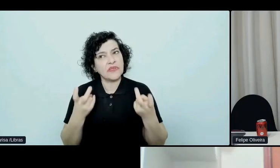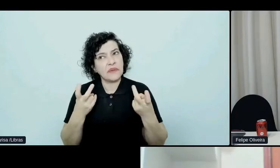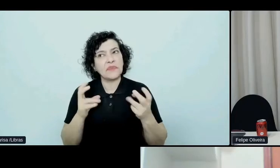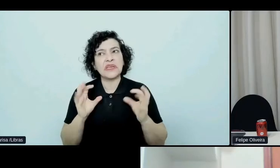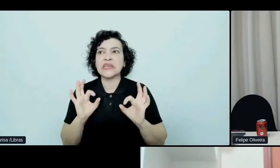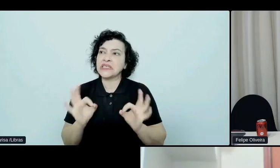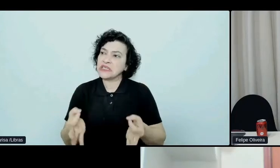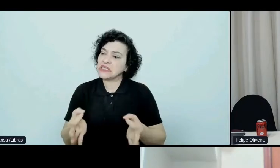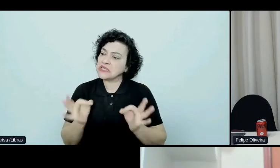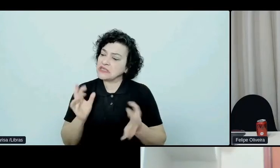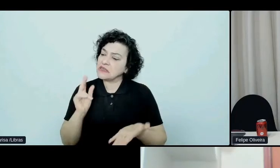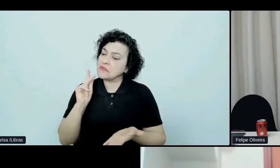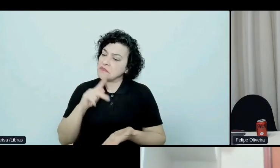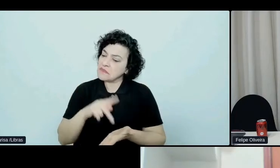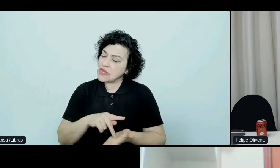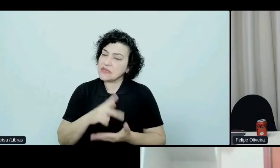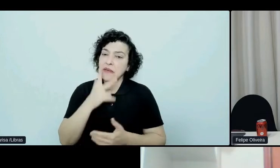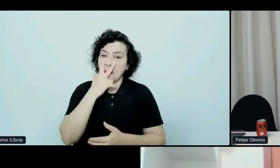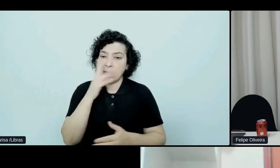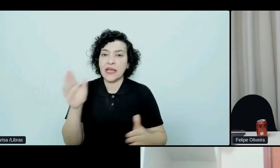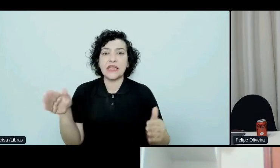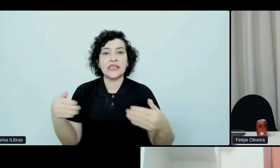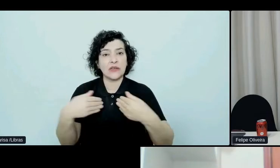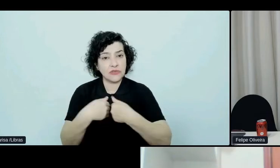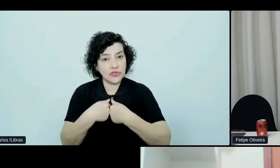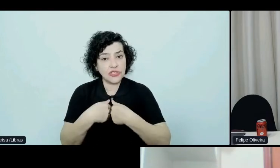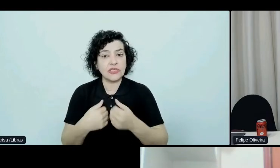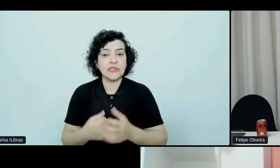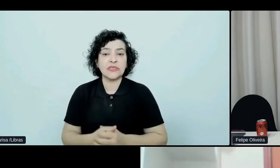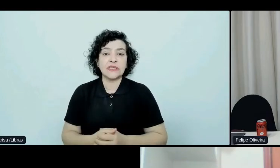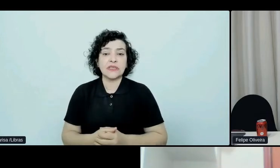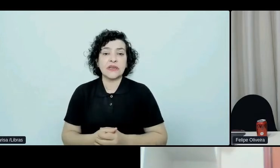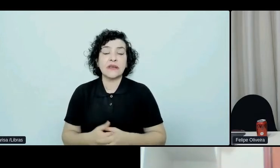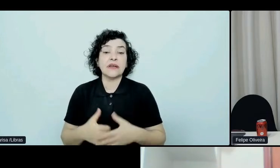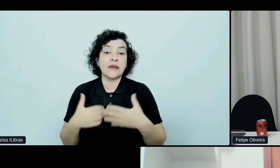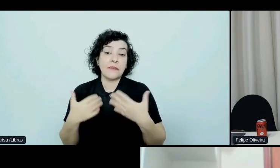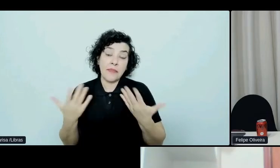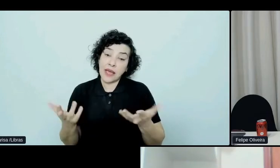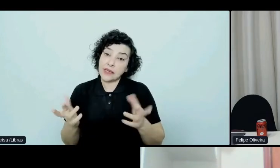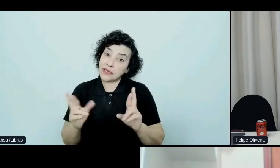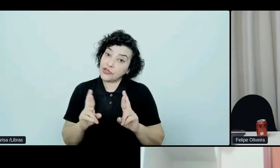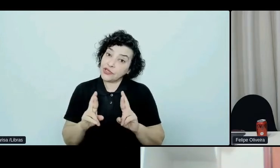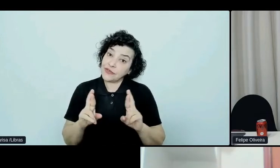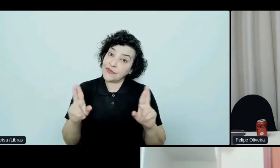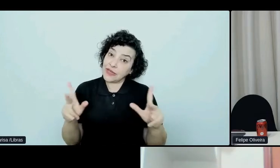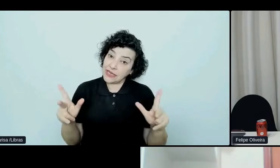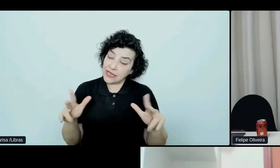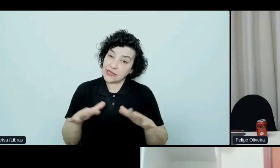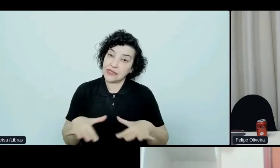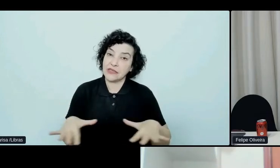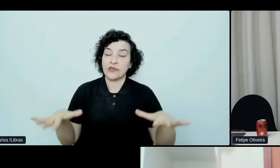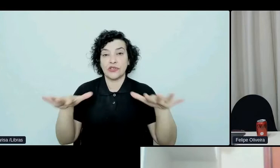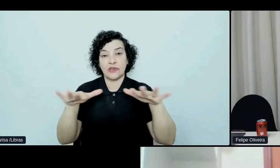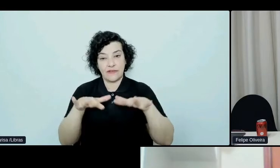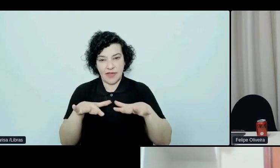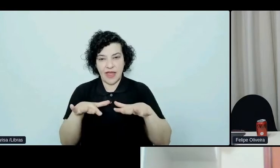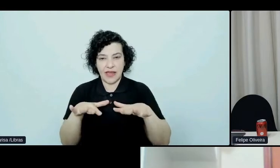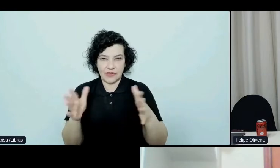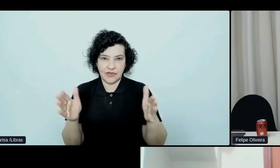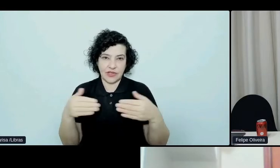mundo zoava, e era tão chato ficar ouvindo aquilo, sabe? Eu fui tentar pesquisar aquelas características que eu